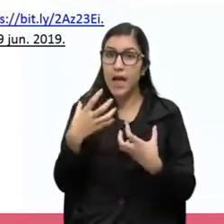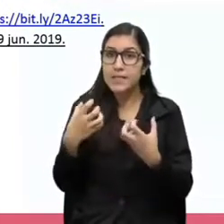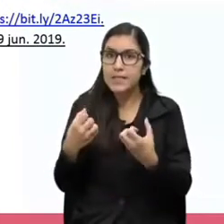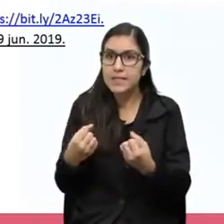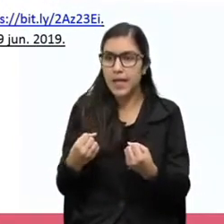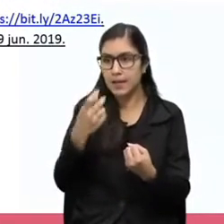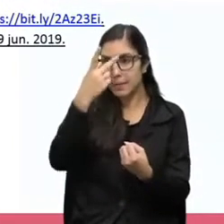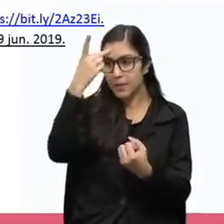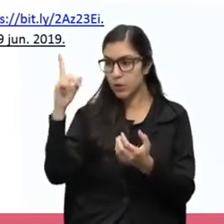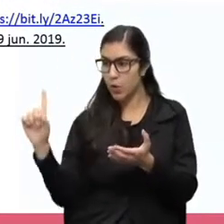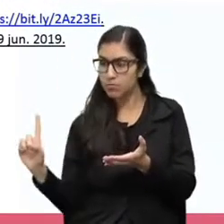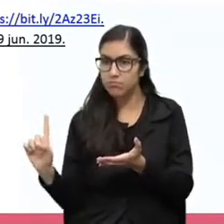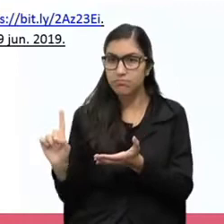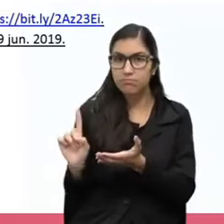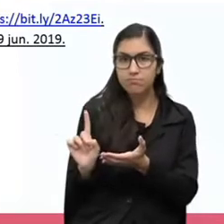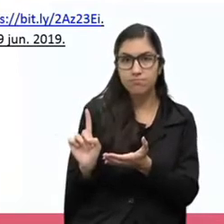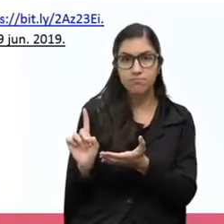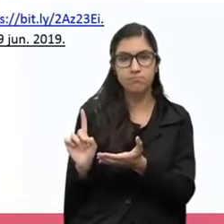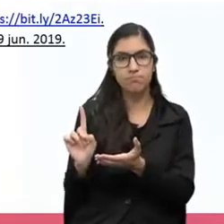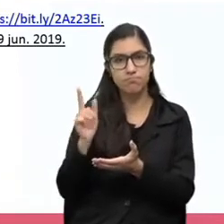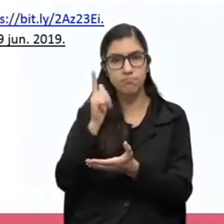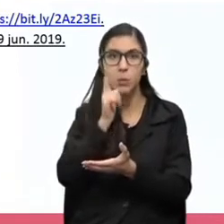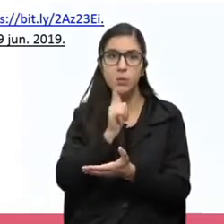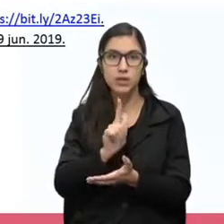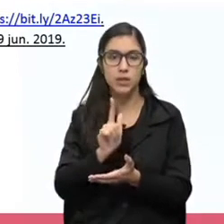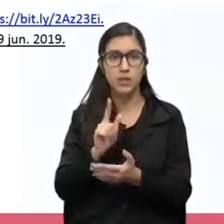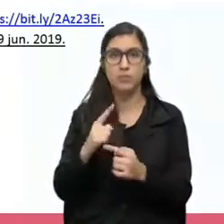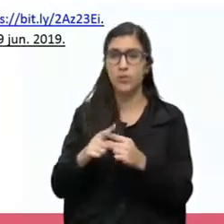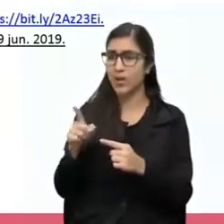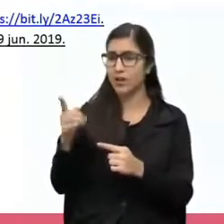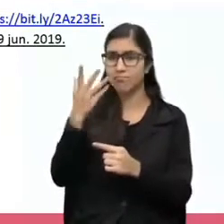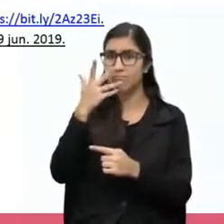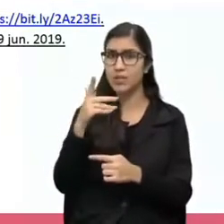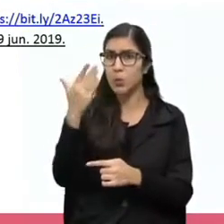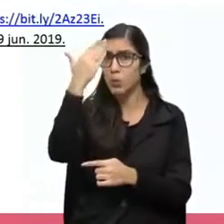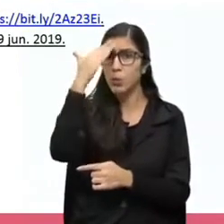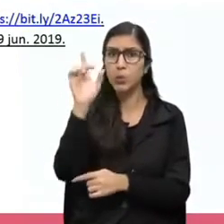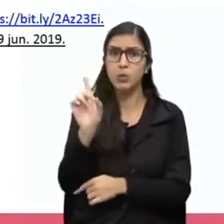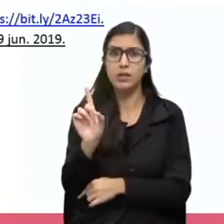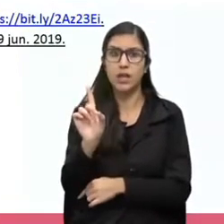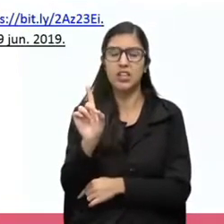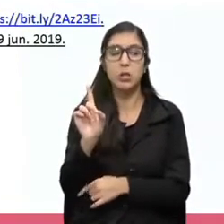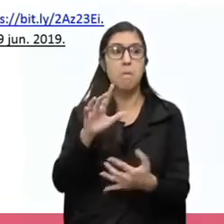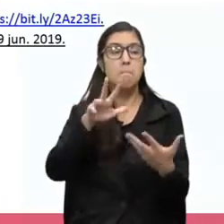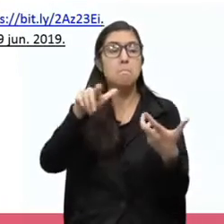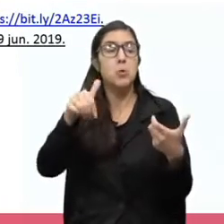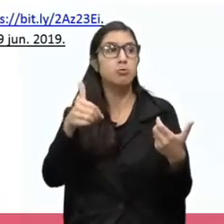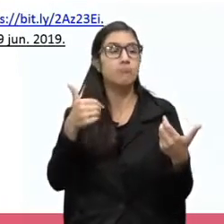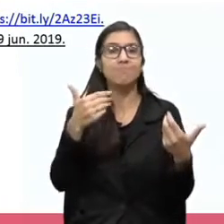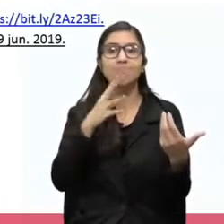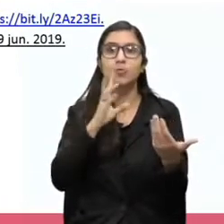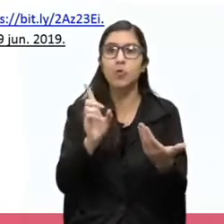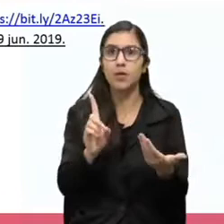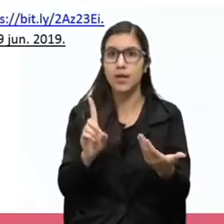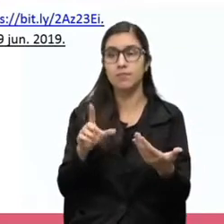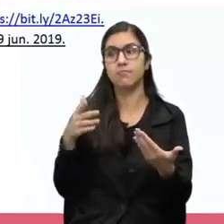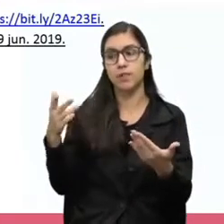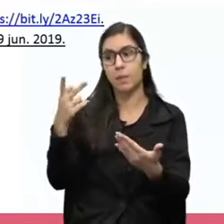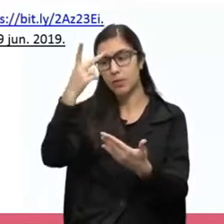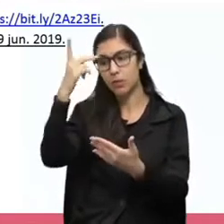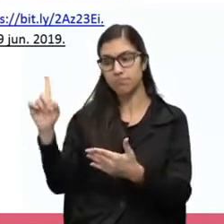mediador. Olha só, aceitar o mediador, porque essa criança ela não compreende o que tem no mundo, cooperando com as